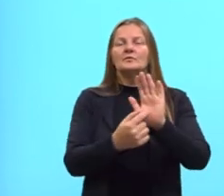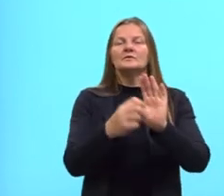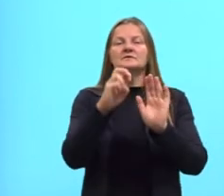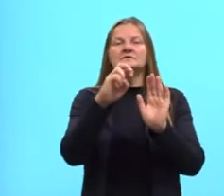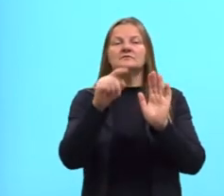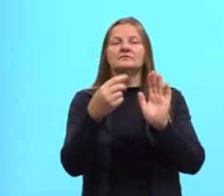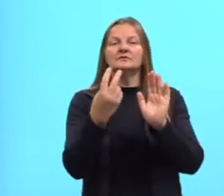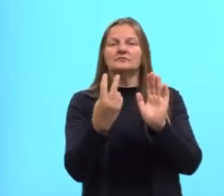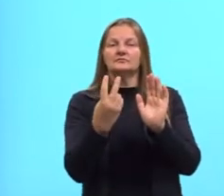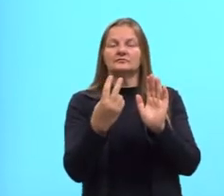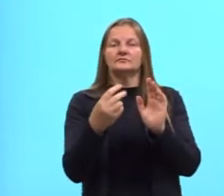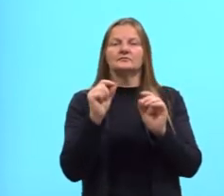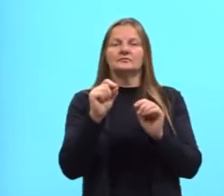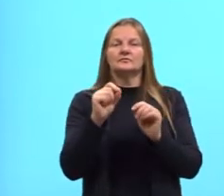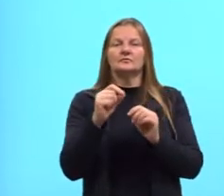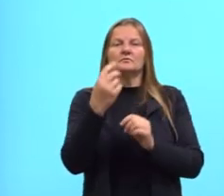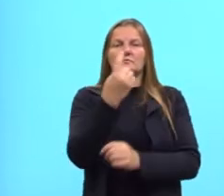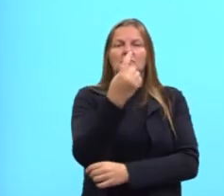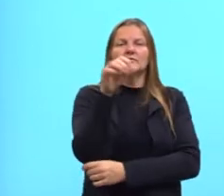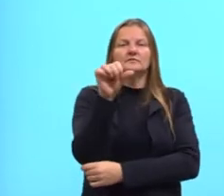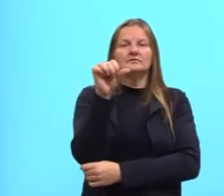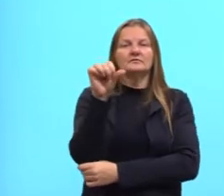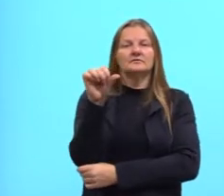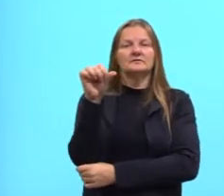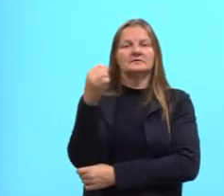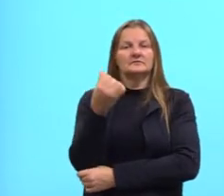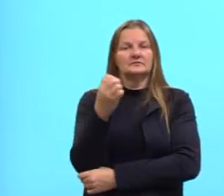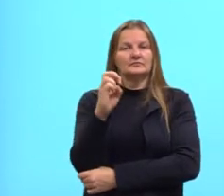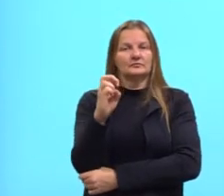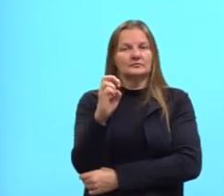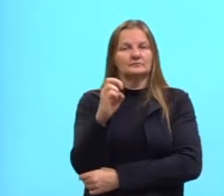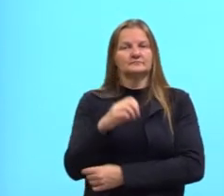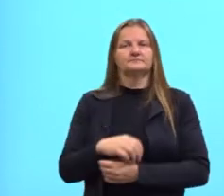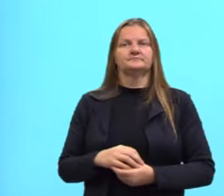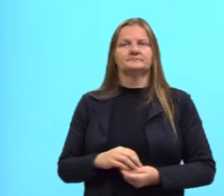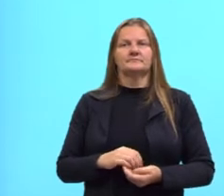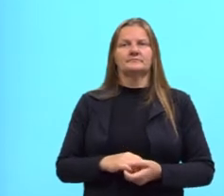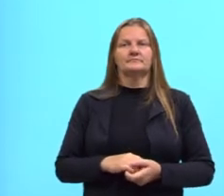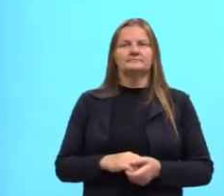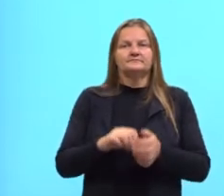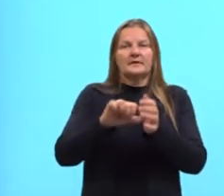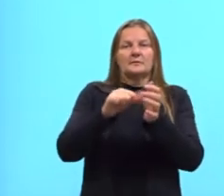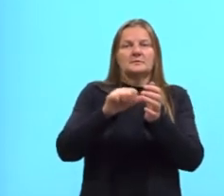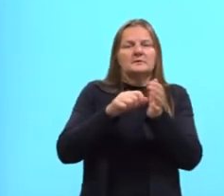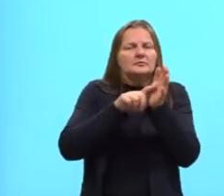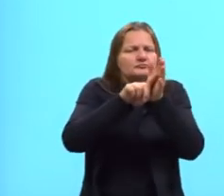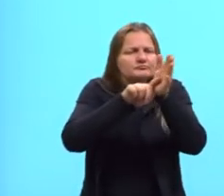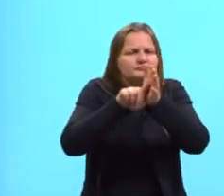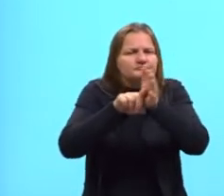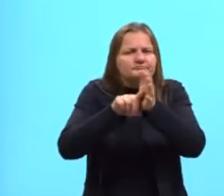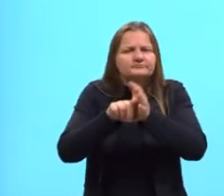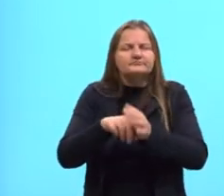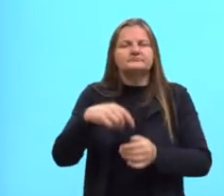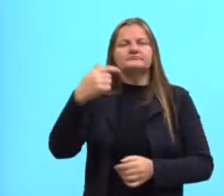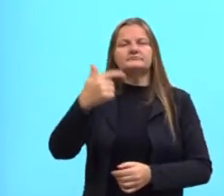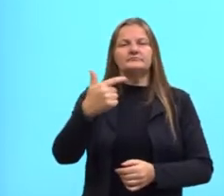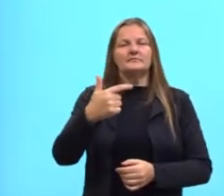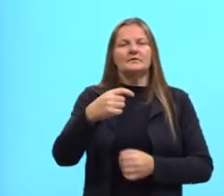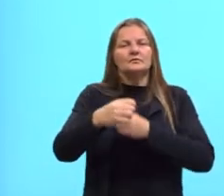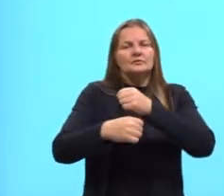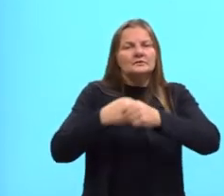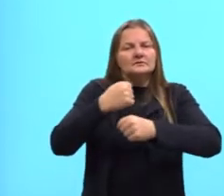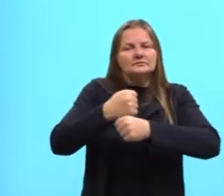5,2 corresponde a 1995 seria o primeiro ano de pesquisa o